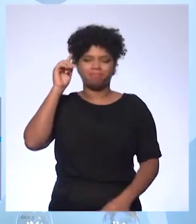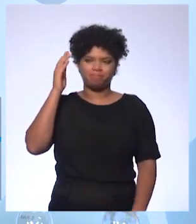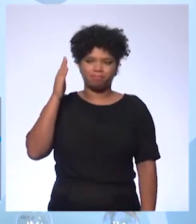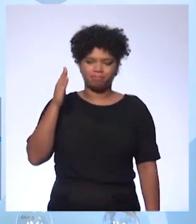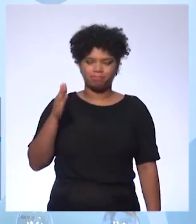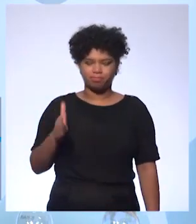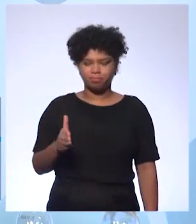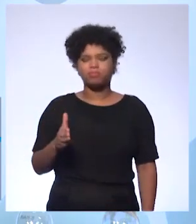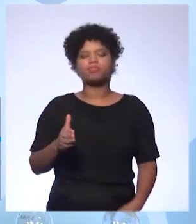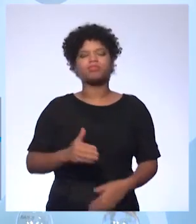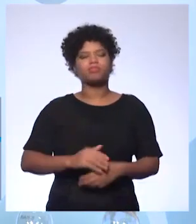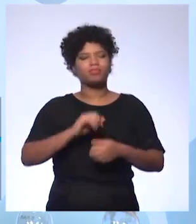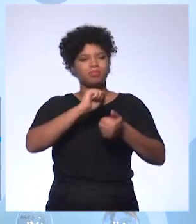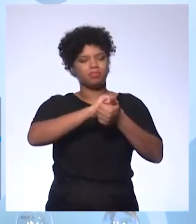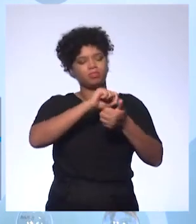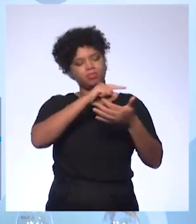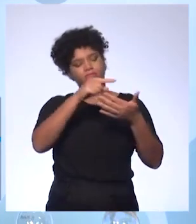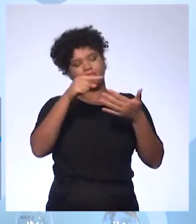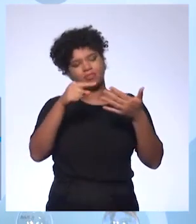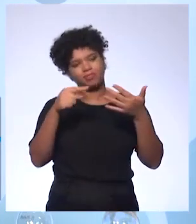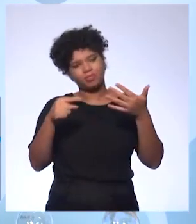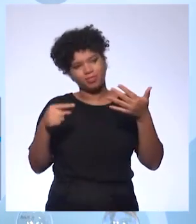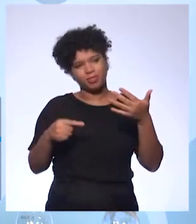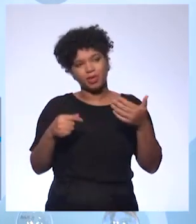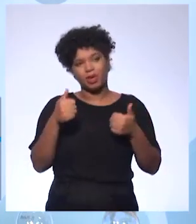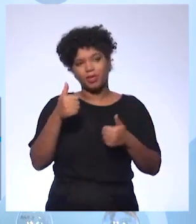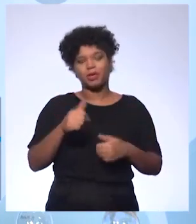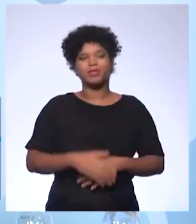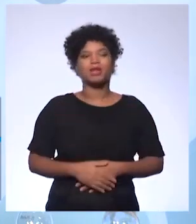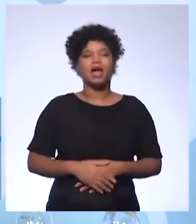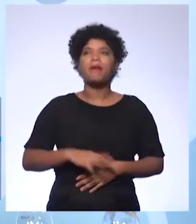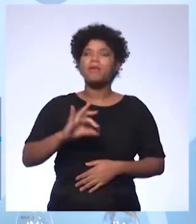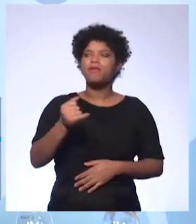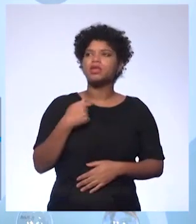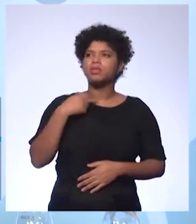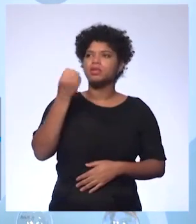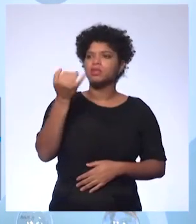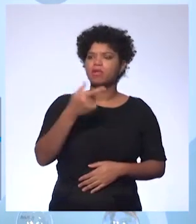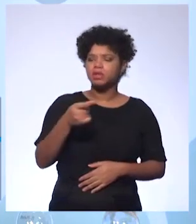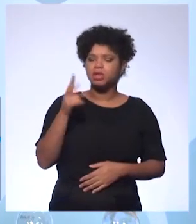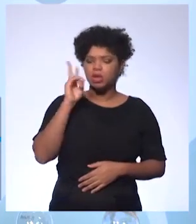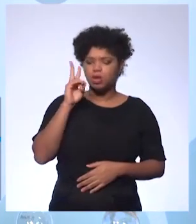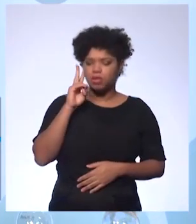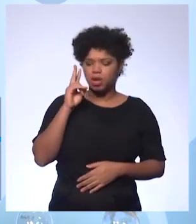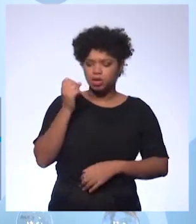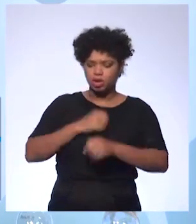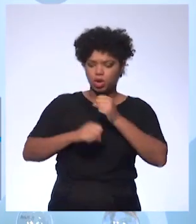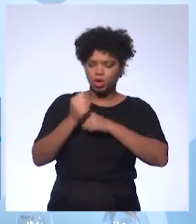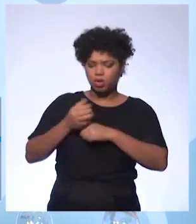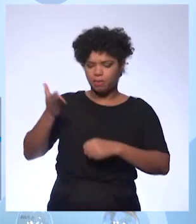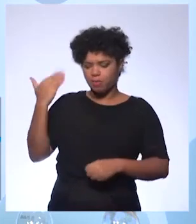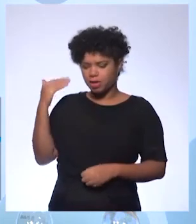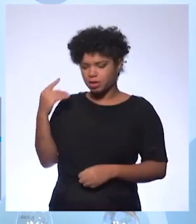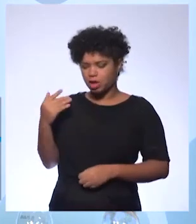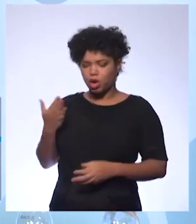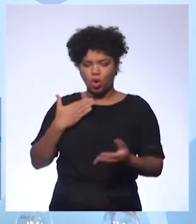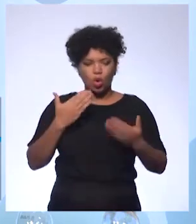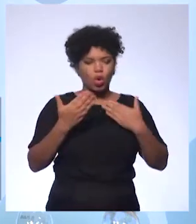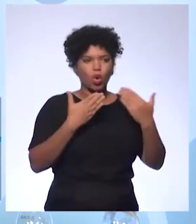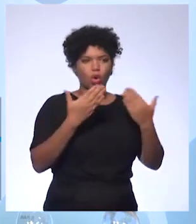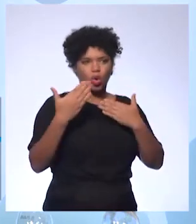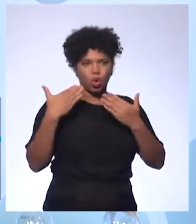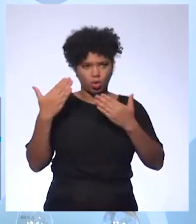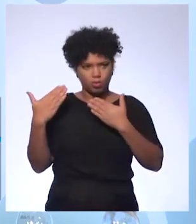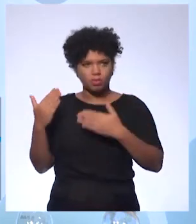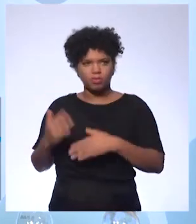as virtudes. E aproveitando para contar uma anedota, eu me lembro que no ano passado, durante uma roda de conversa com os alunos